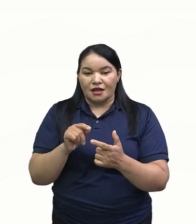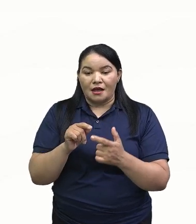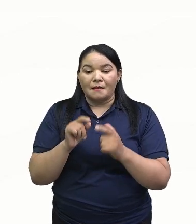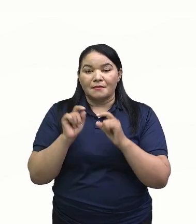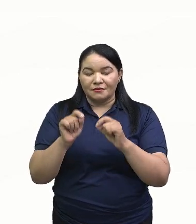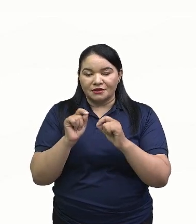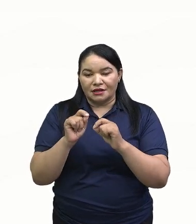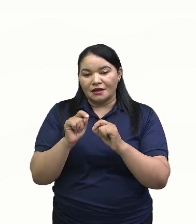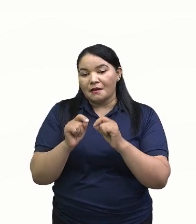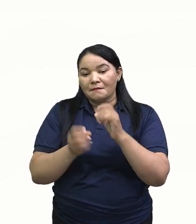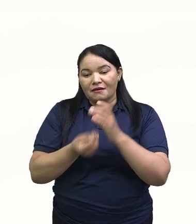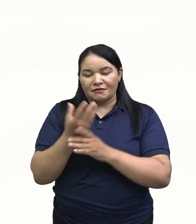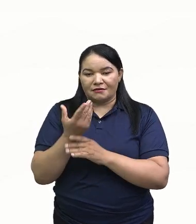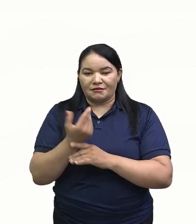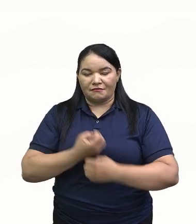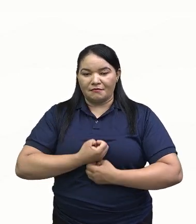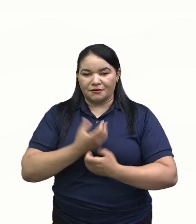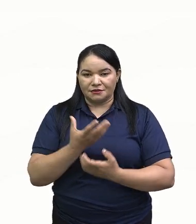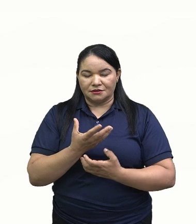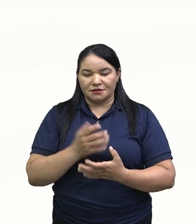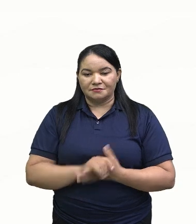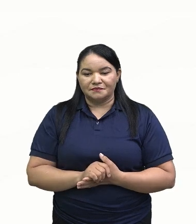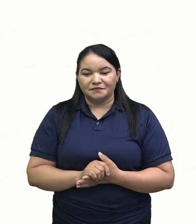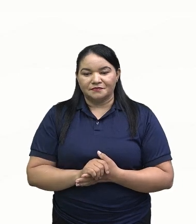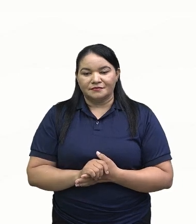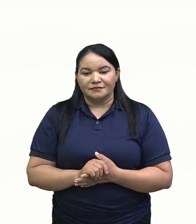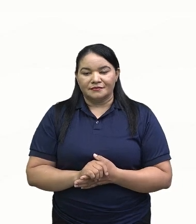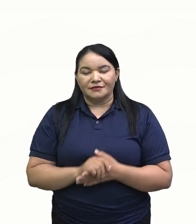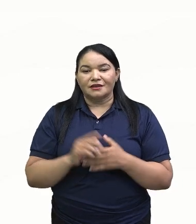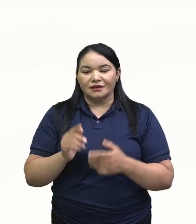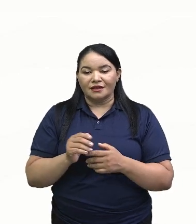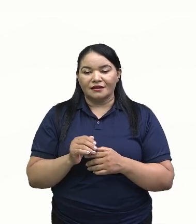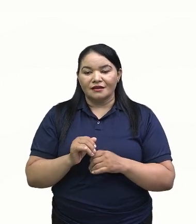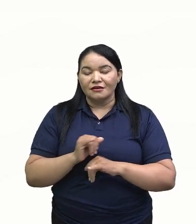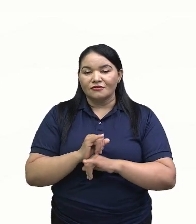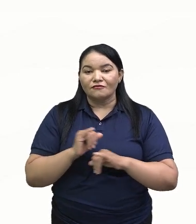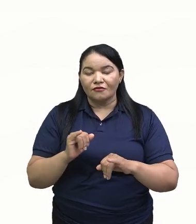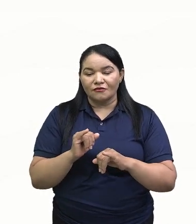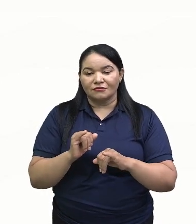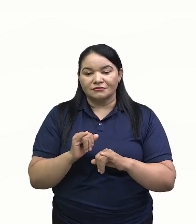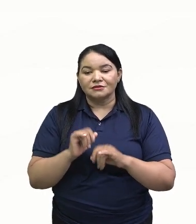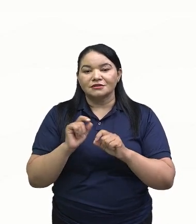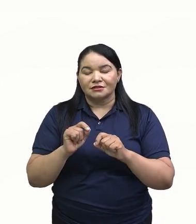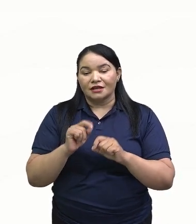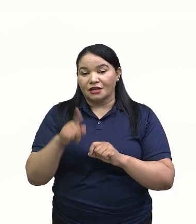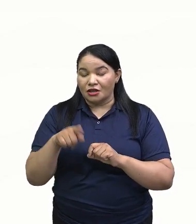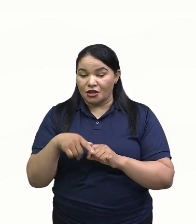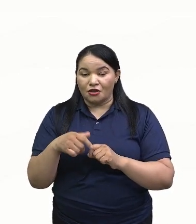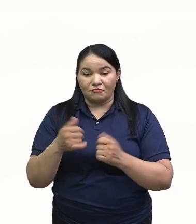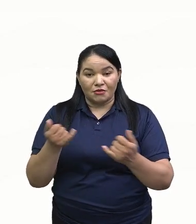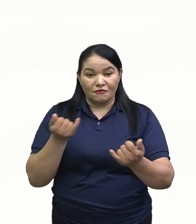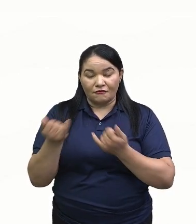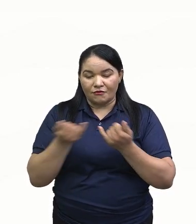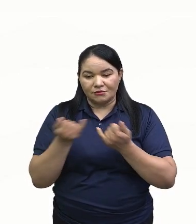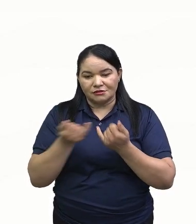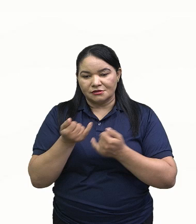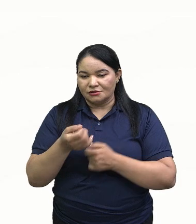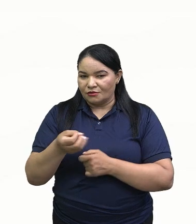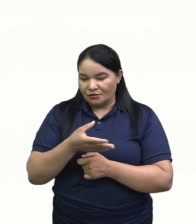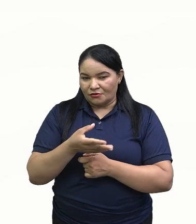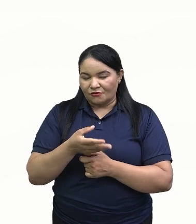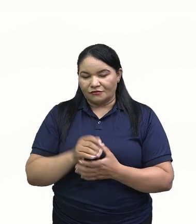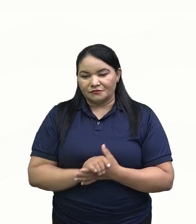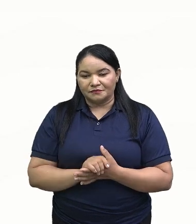né? Então, informa, está informando algo, está dando uma informação nova.